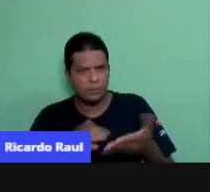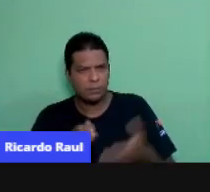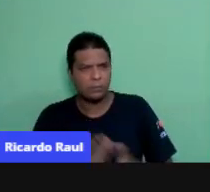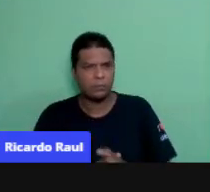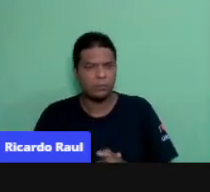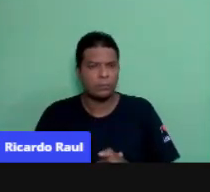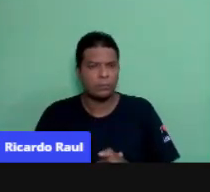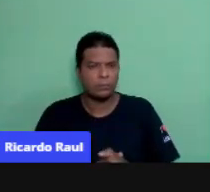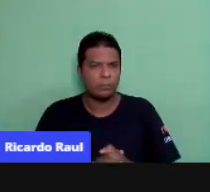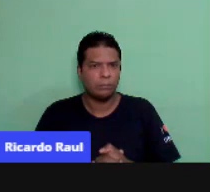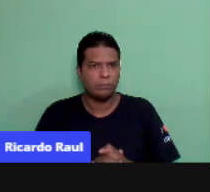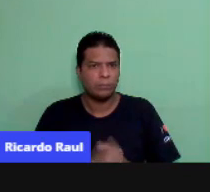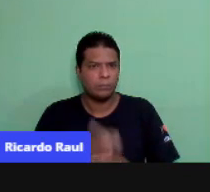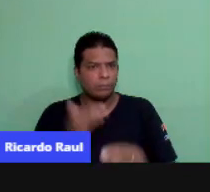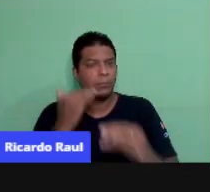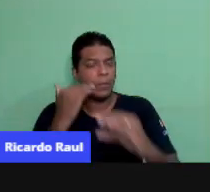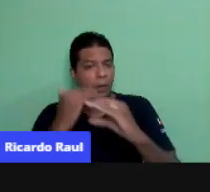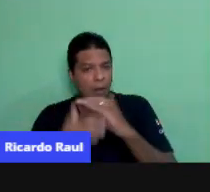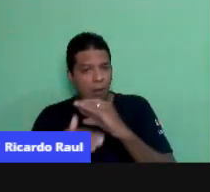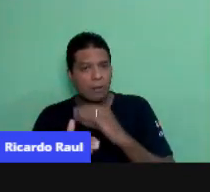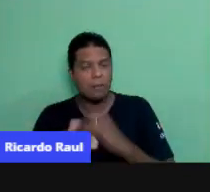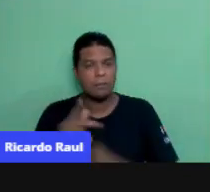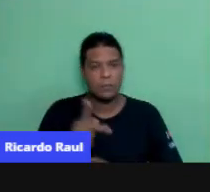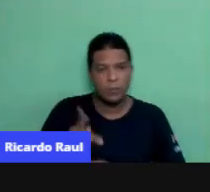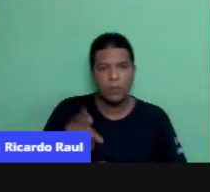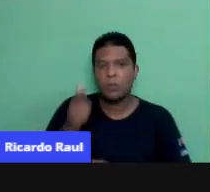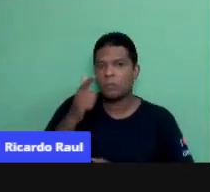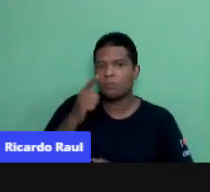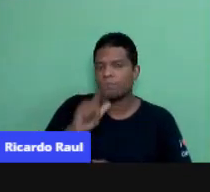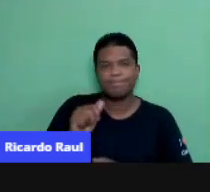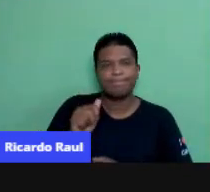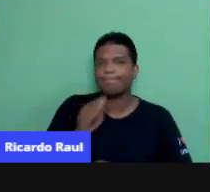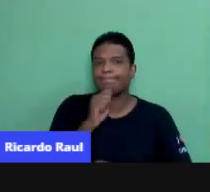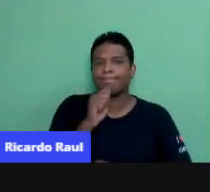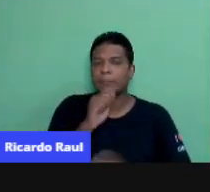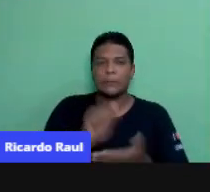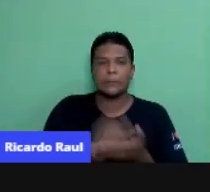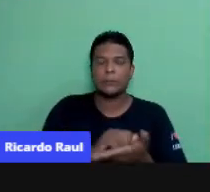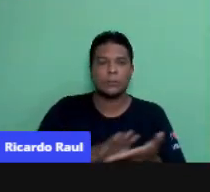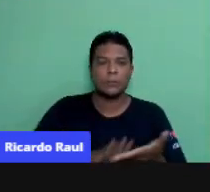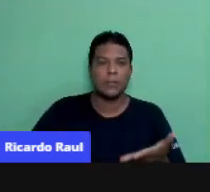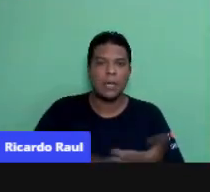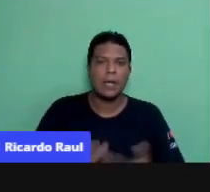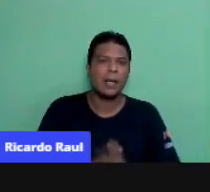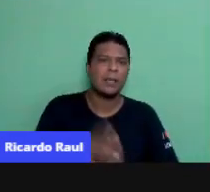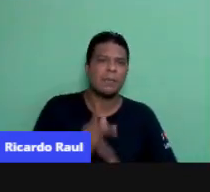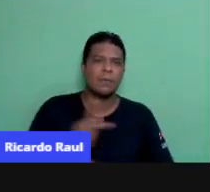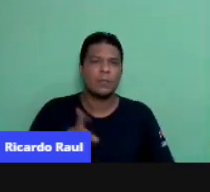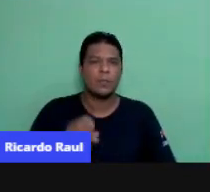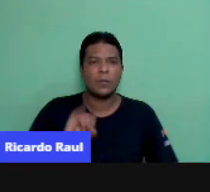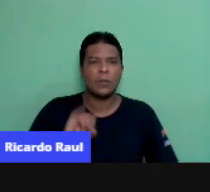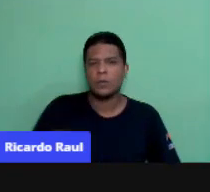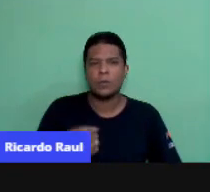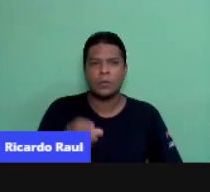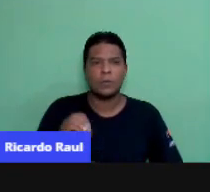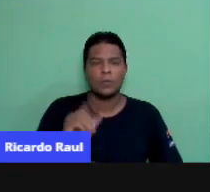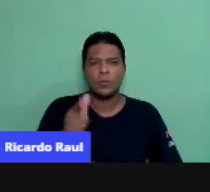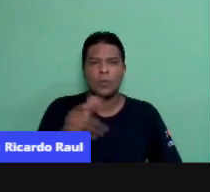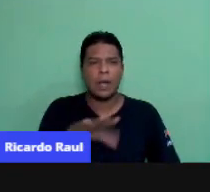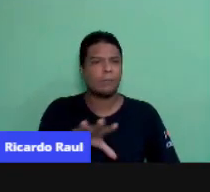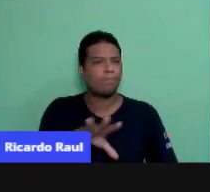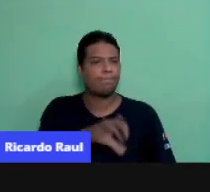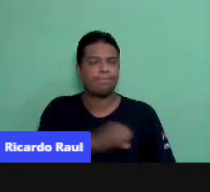Ele manda de vez em quando, olha, professor, não consegui fazer tal atividade. Ai, professor, o João adorou aquela atividade que o